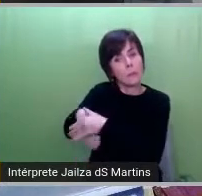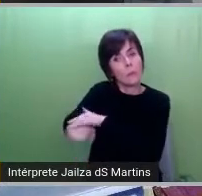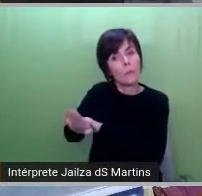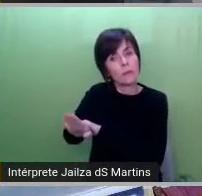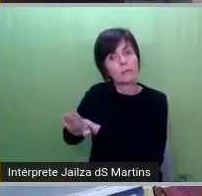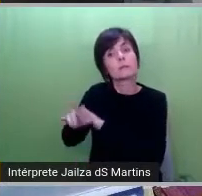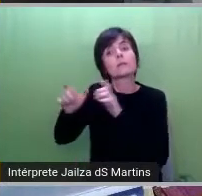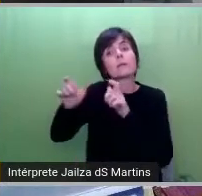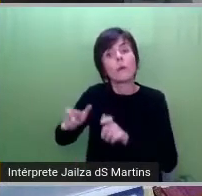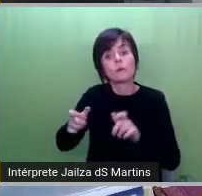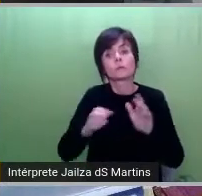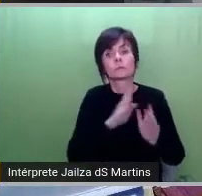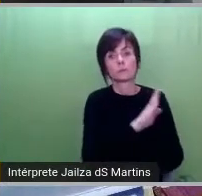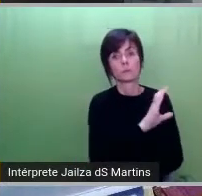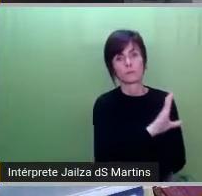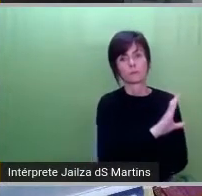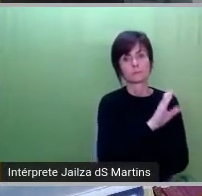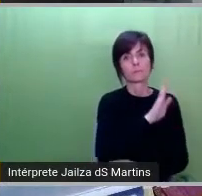Banco Central.